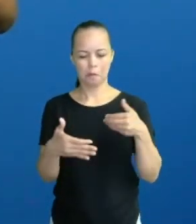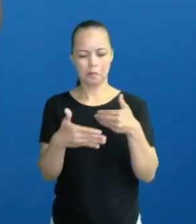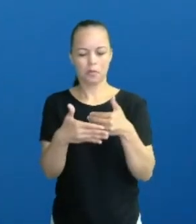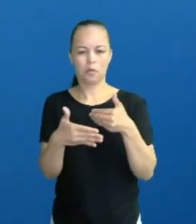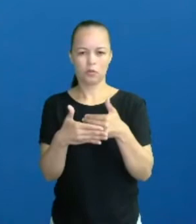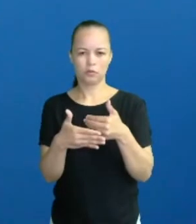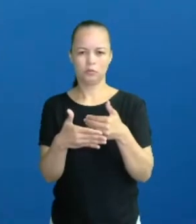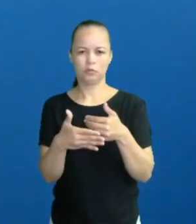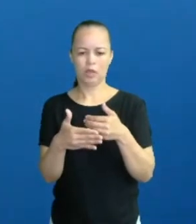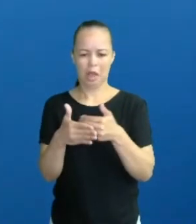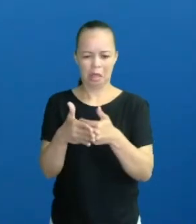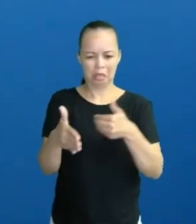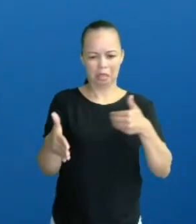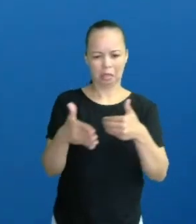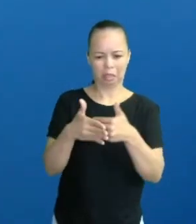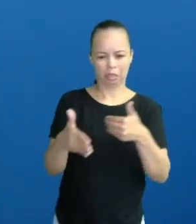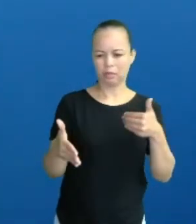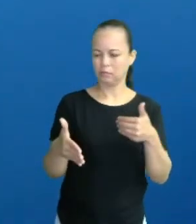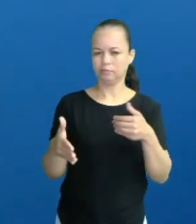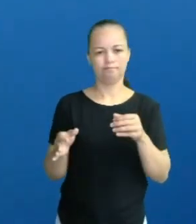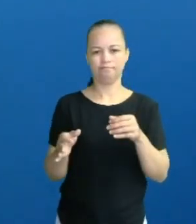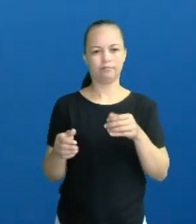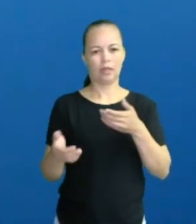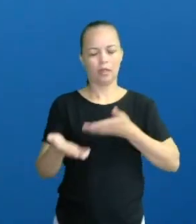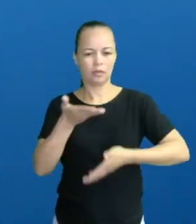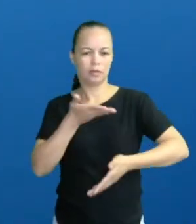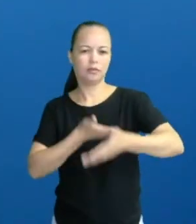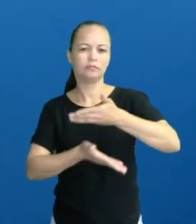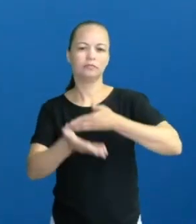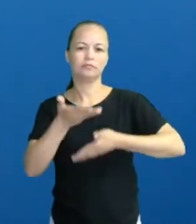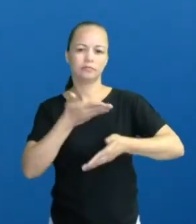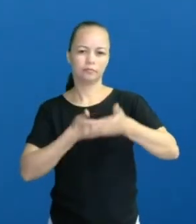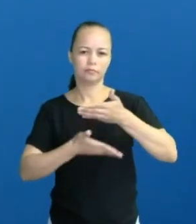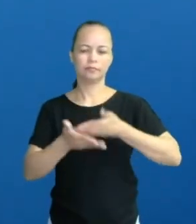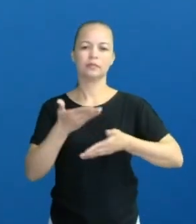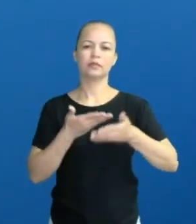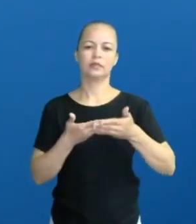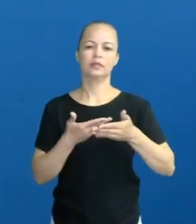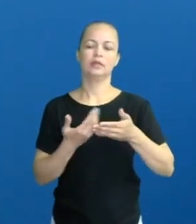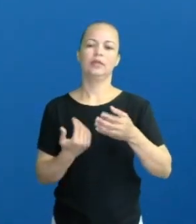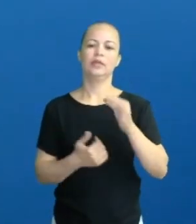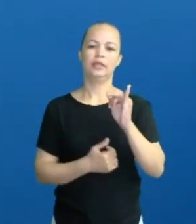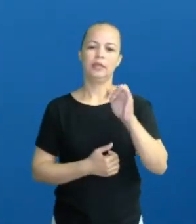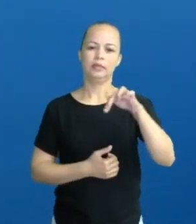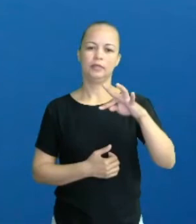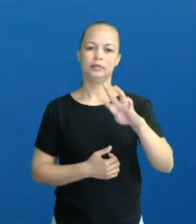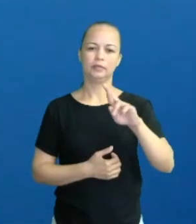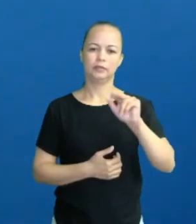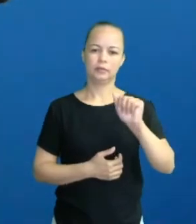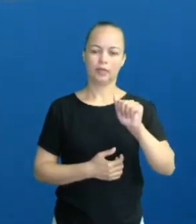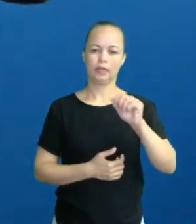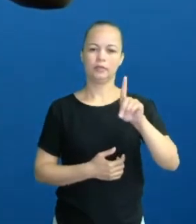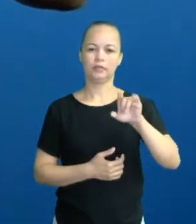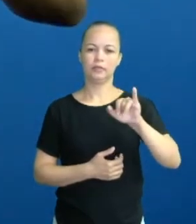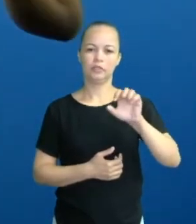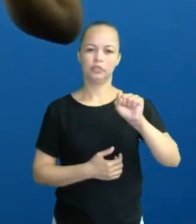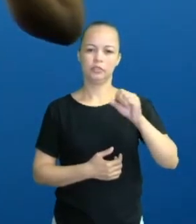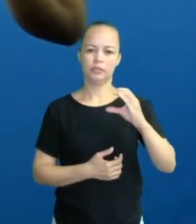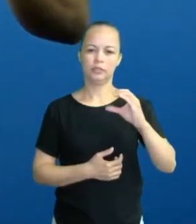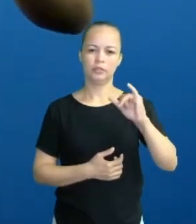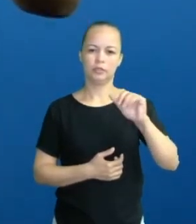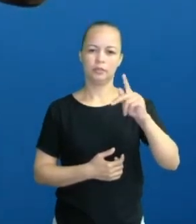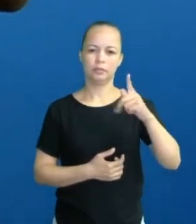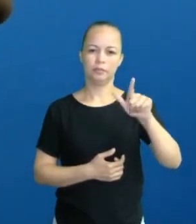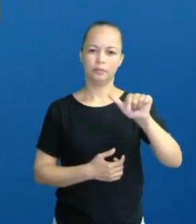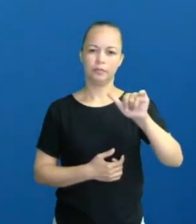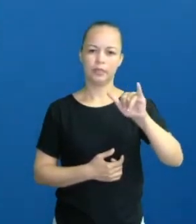outra, não está nada separado, está o tempo todo se relacionando de forma interdisciplinar e transdisciplinar. Então, fica a dica também de um outro livro que eu acho que é muito